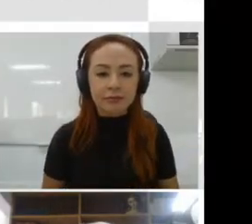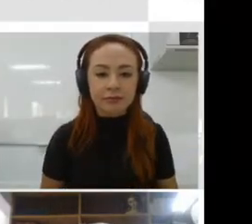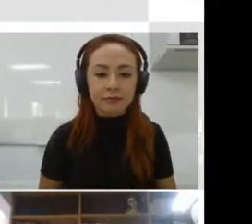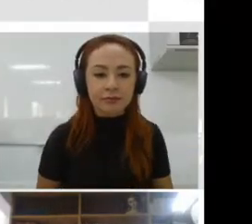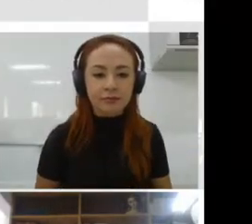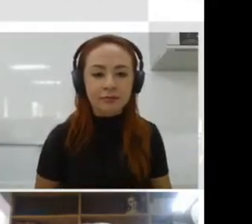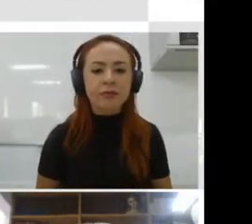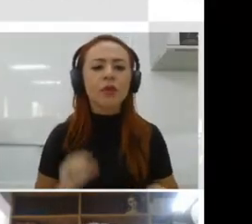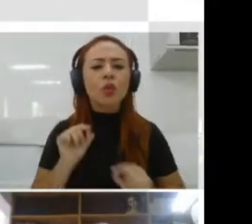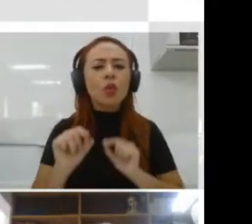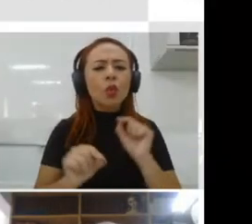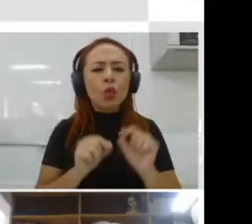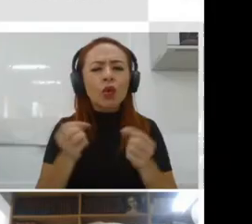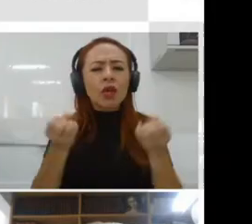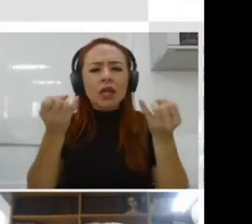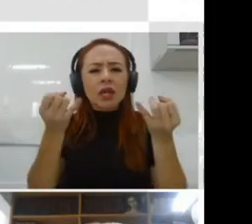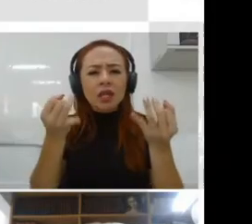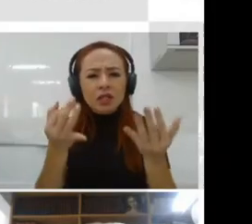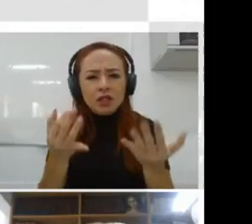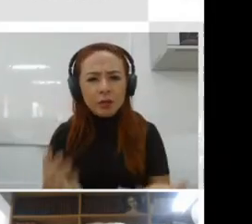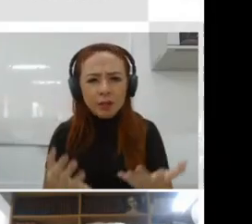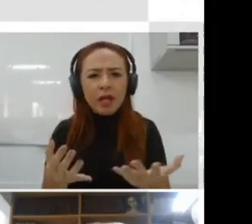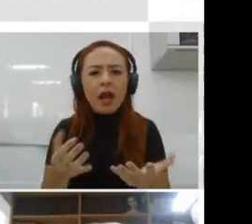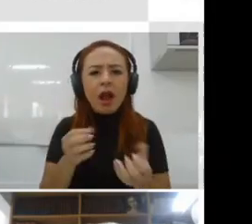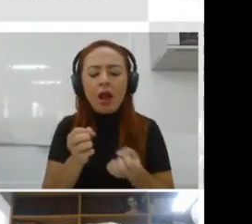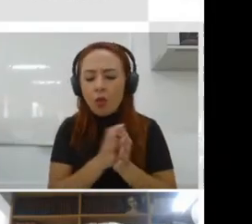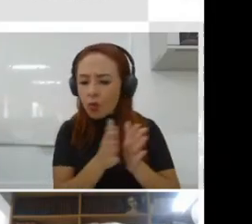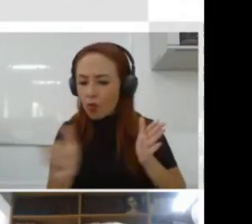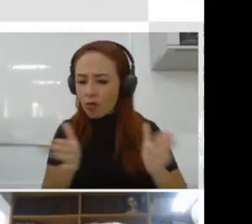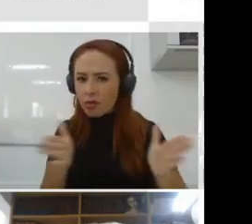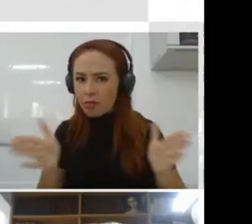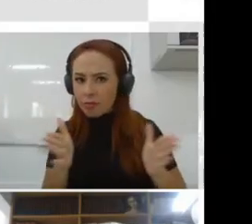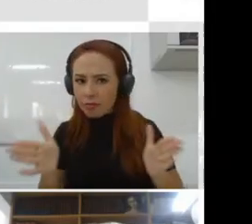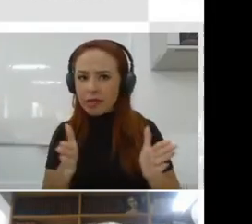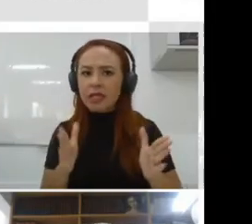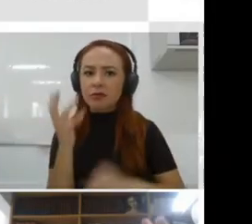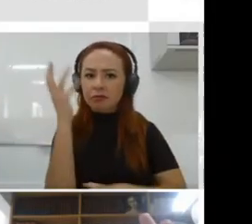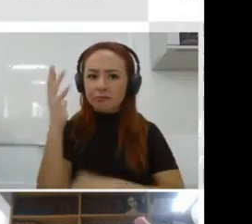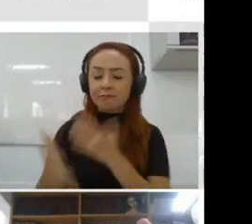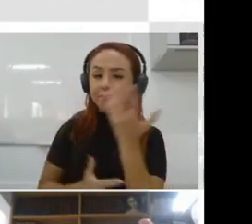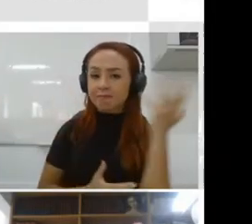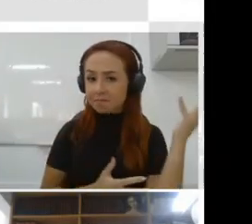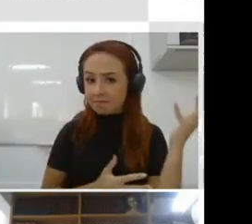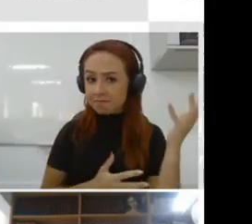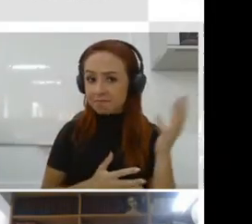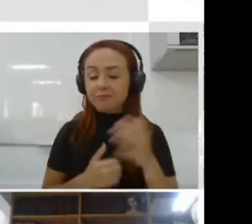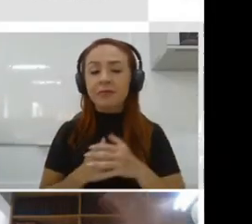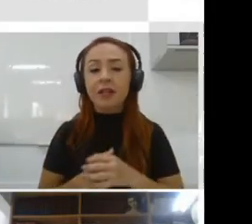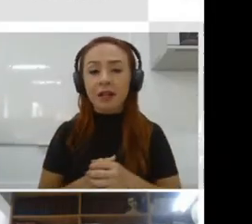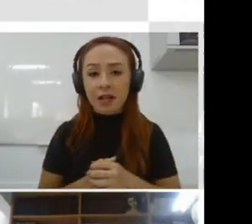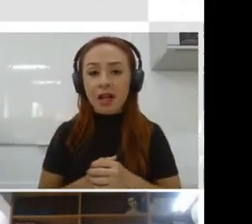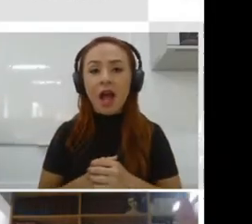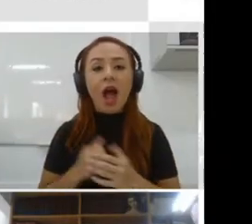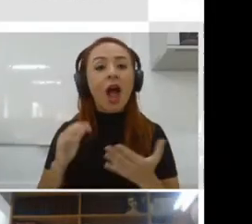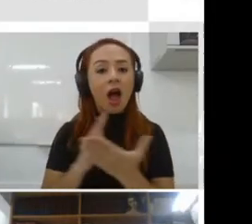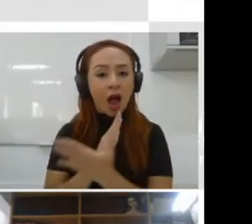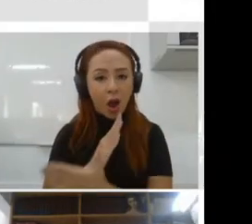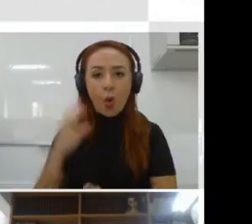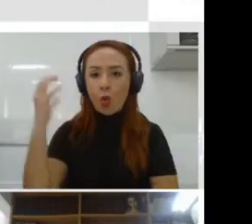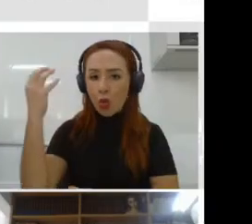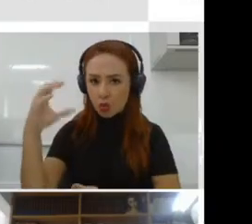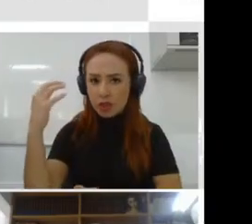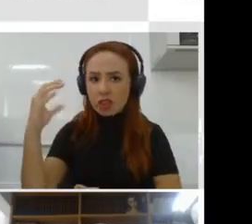establishment climático, né? Do IPCC, etc., né? Porque é diferente a opinião dos cientistas e a opinião